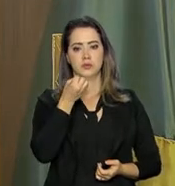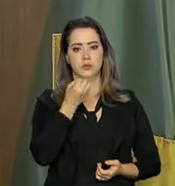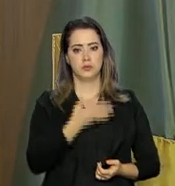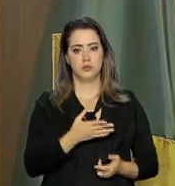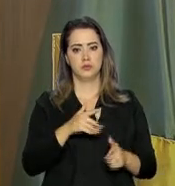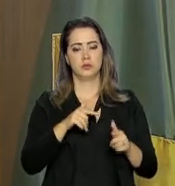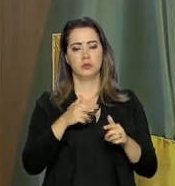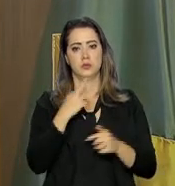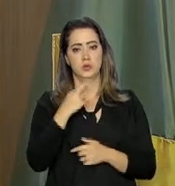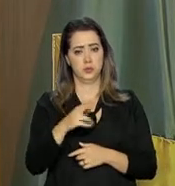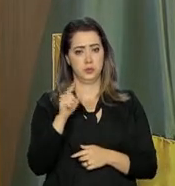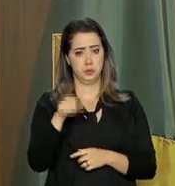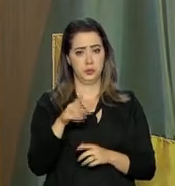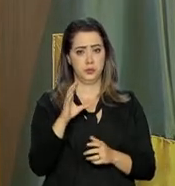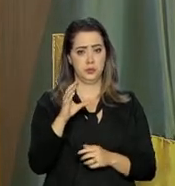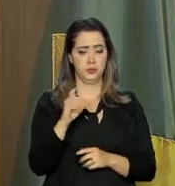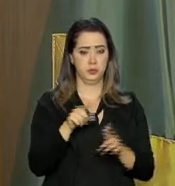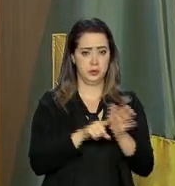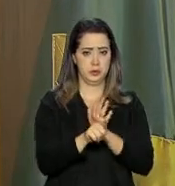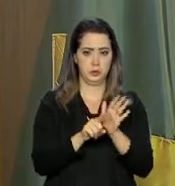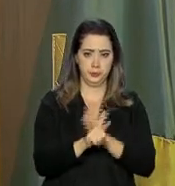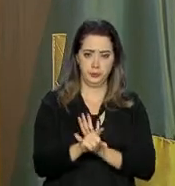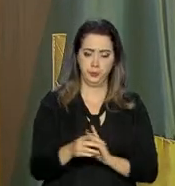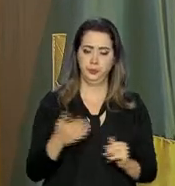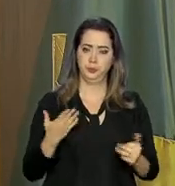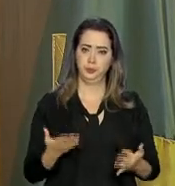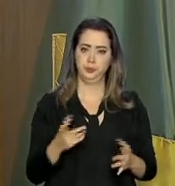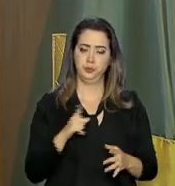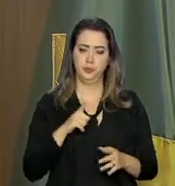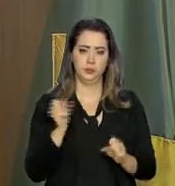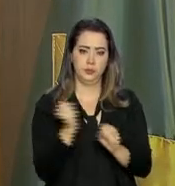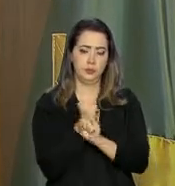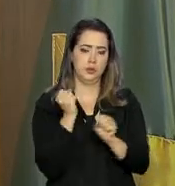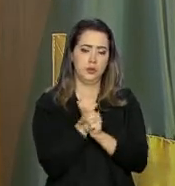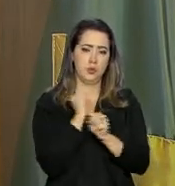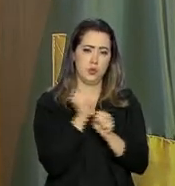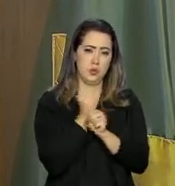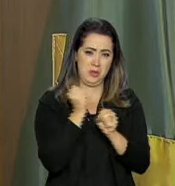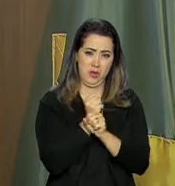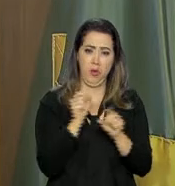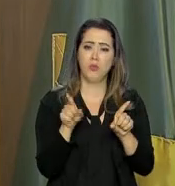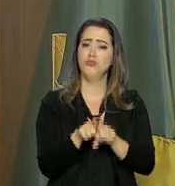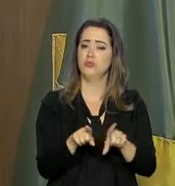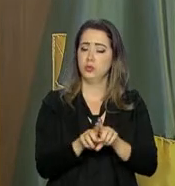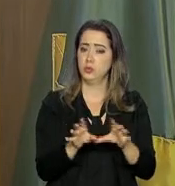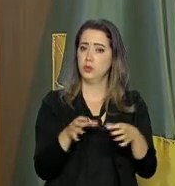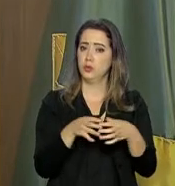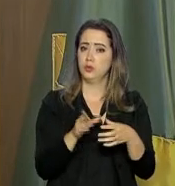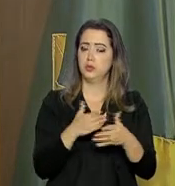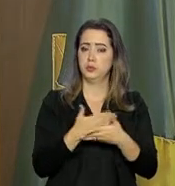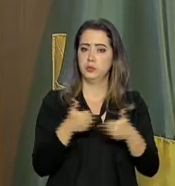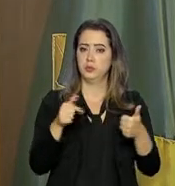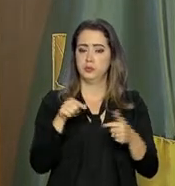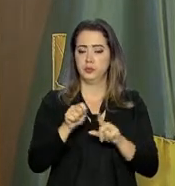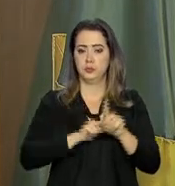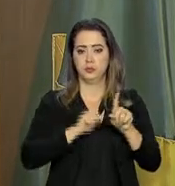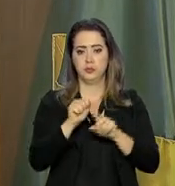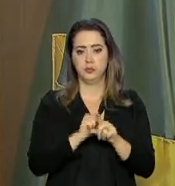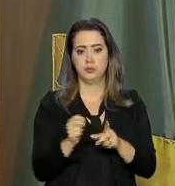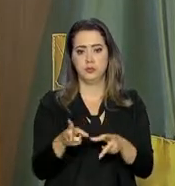neste caged a construção civil está demonstrando que está reagindo é neste mês e